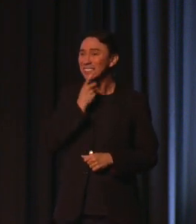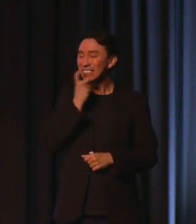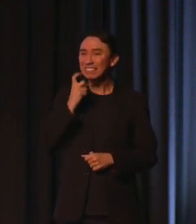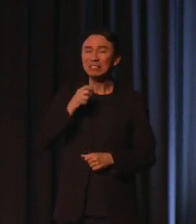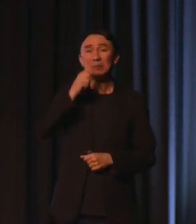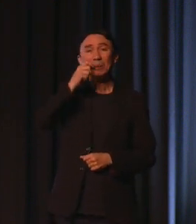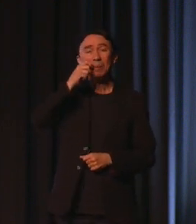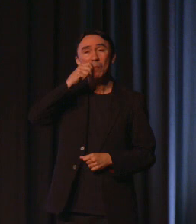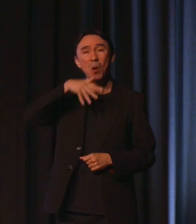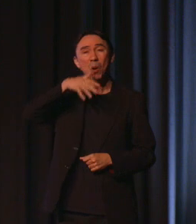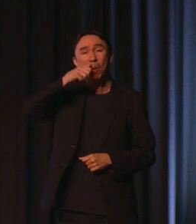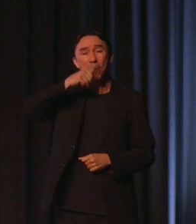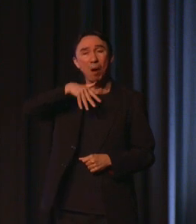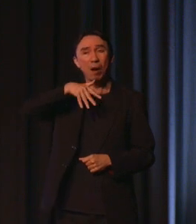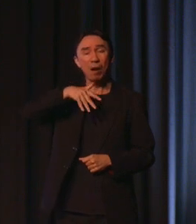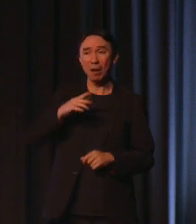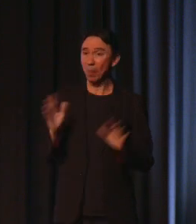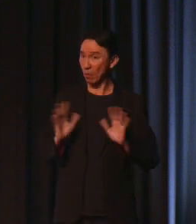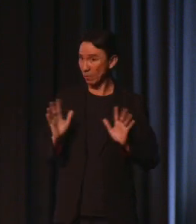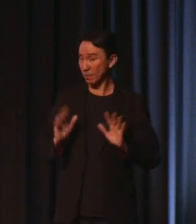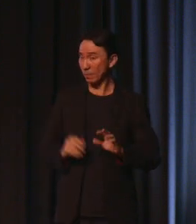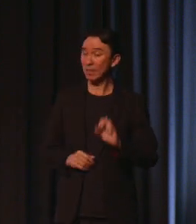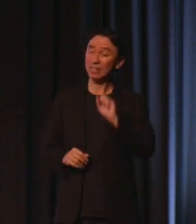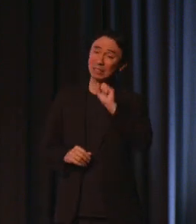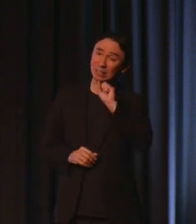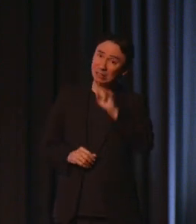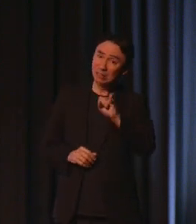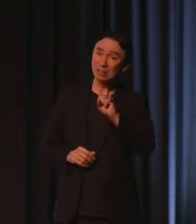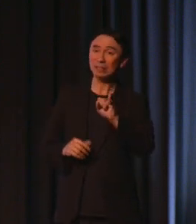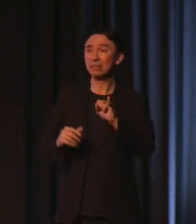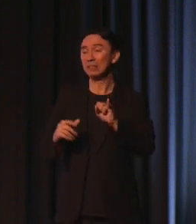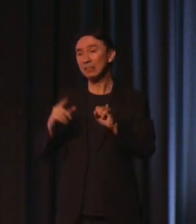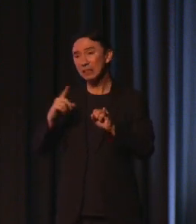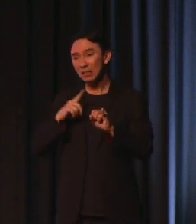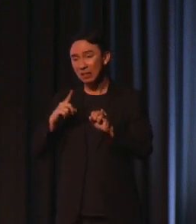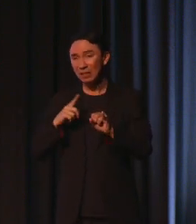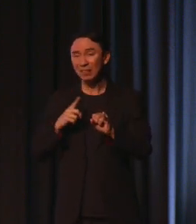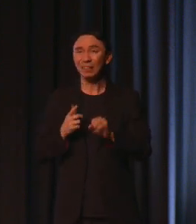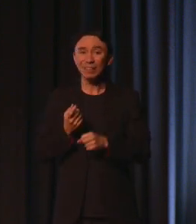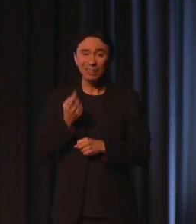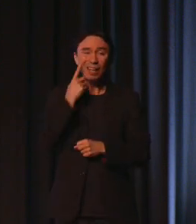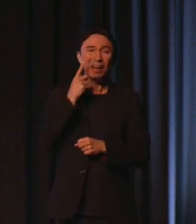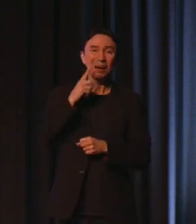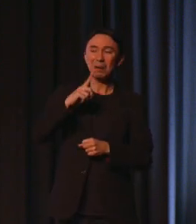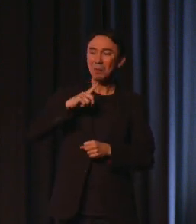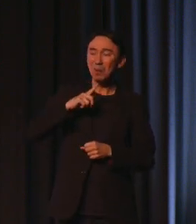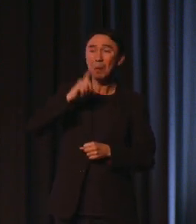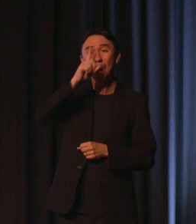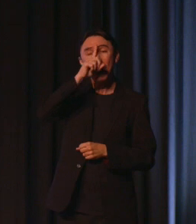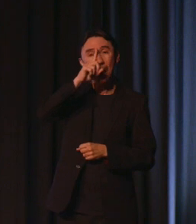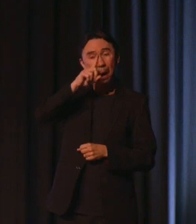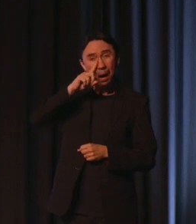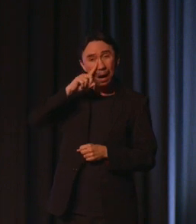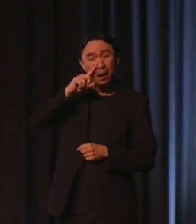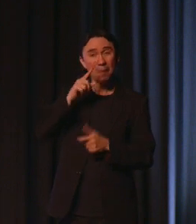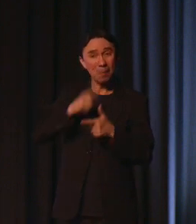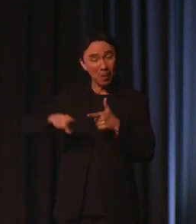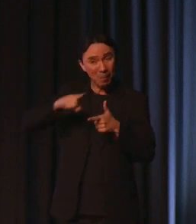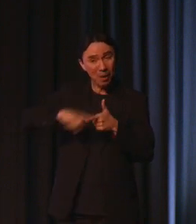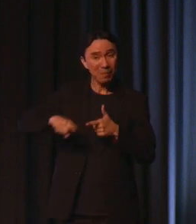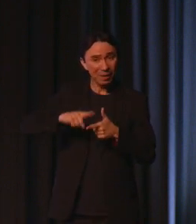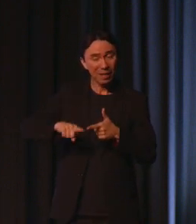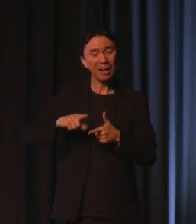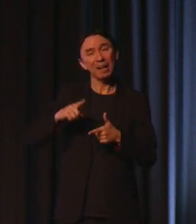ter um sangramento exacerbado se tiver um processo inflamatório instalado. O processo inflamatório